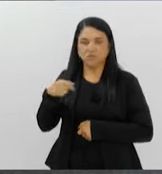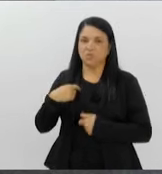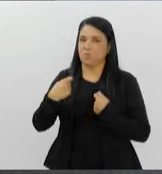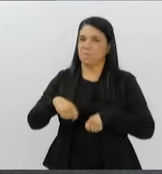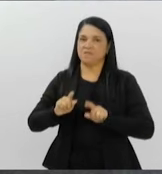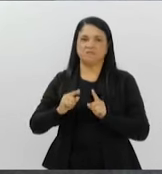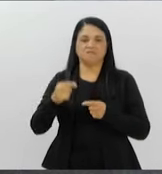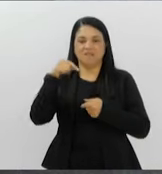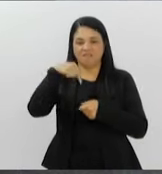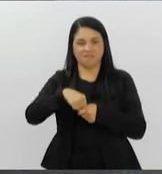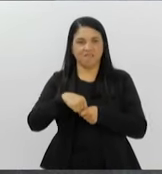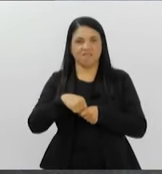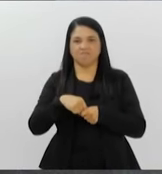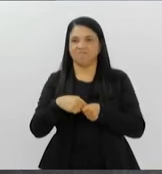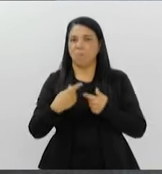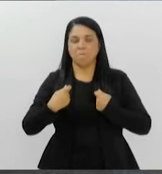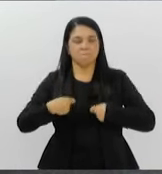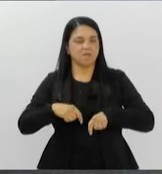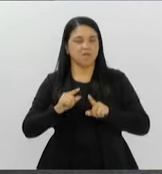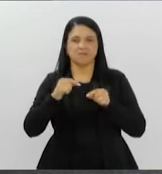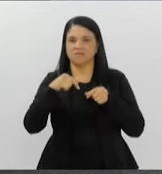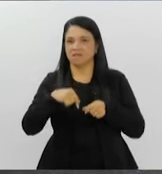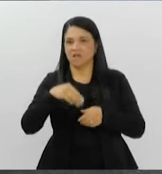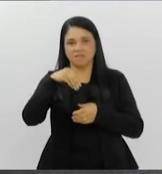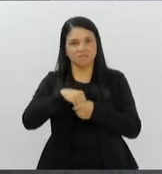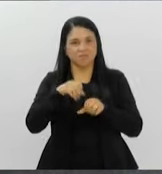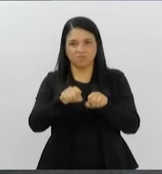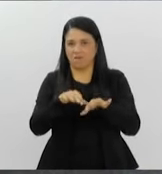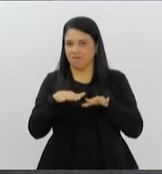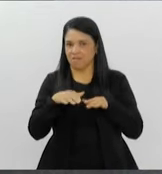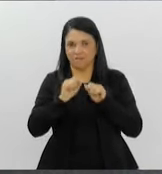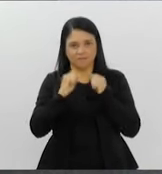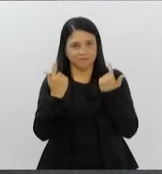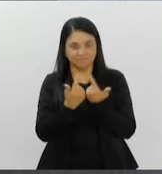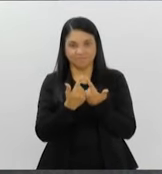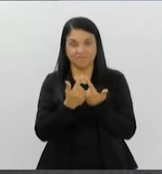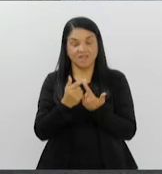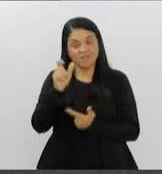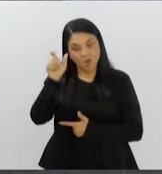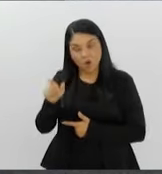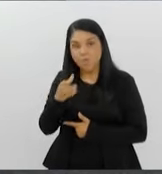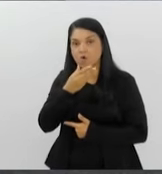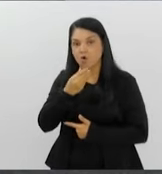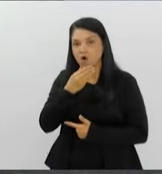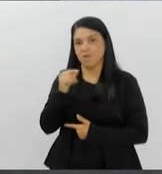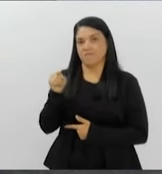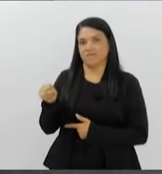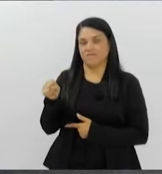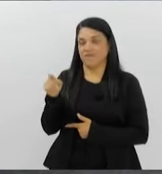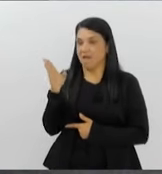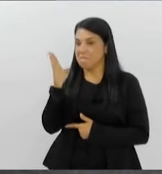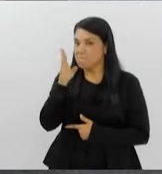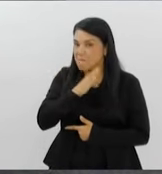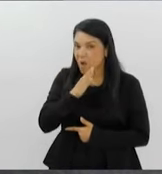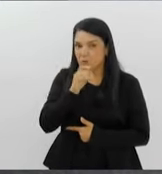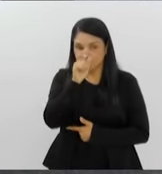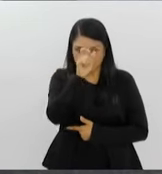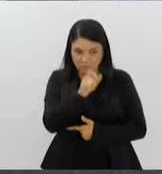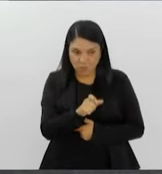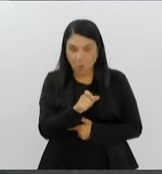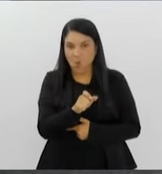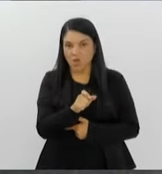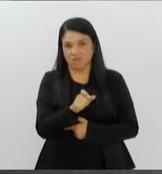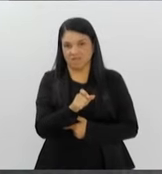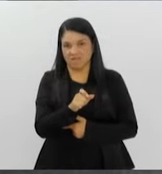porque não desfruta das boas práticas, até como homem. Porque se era para você falar mal de alguém,